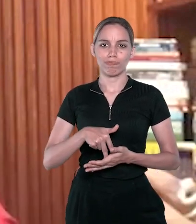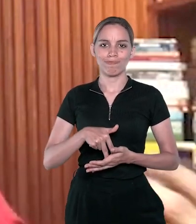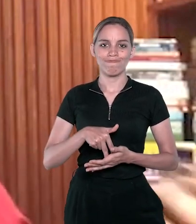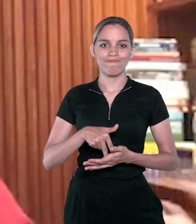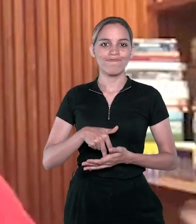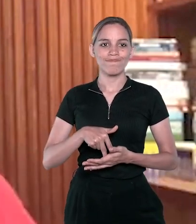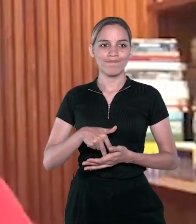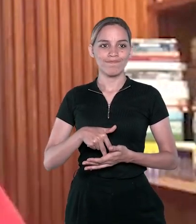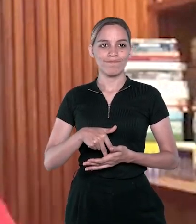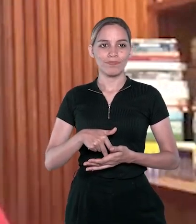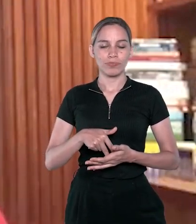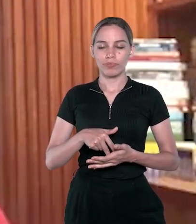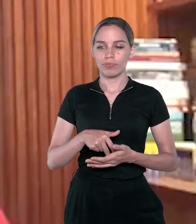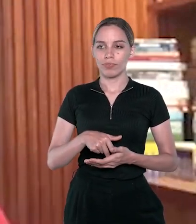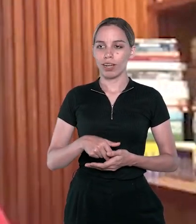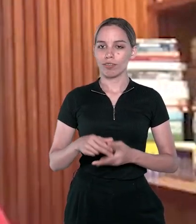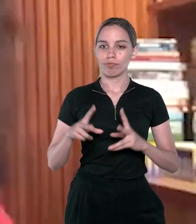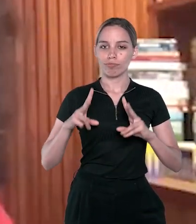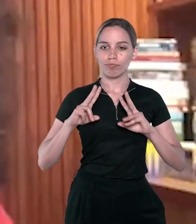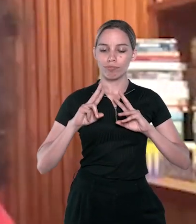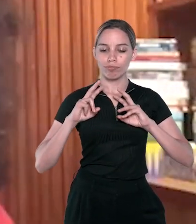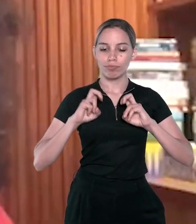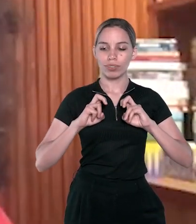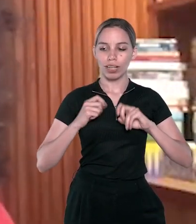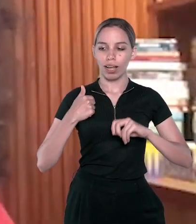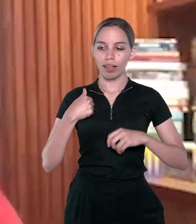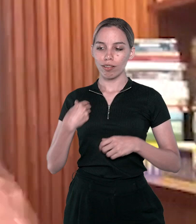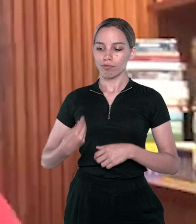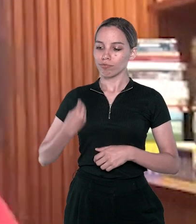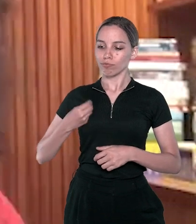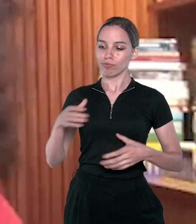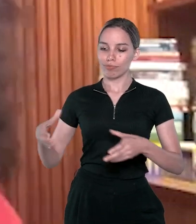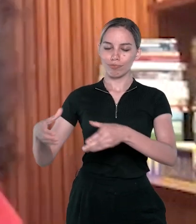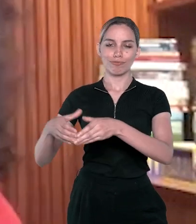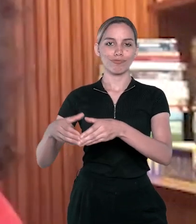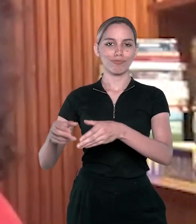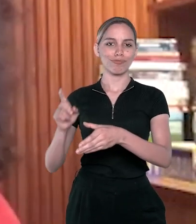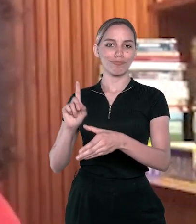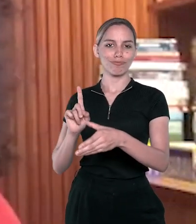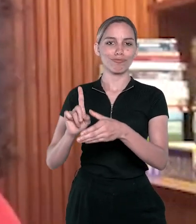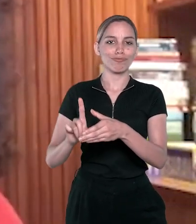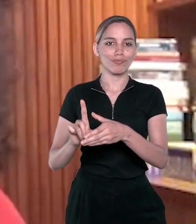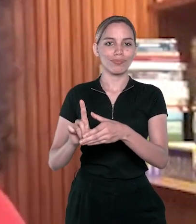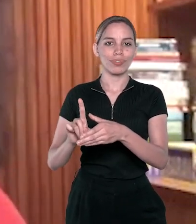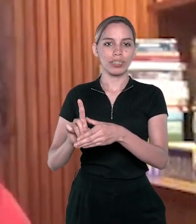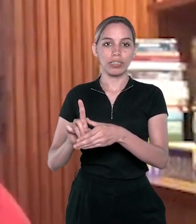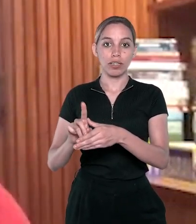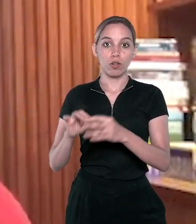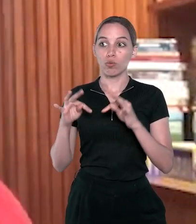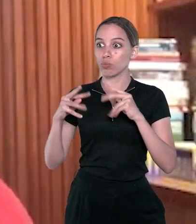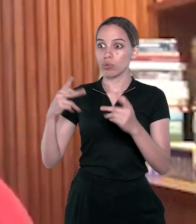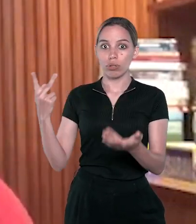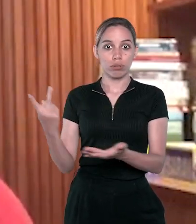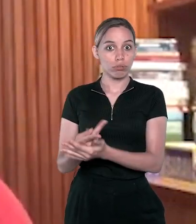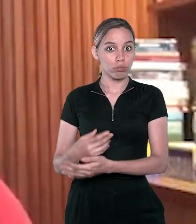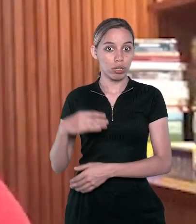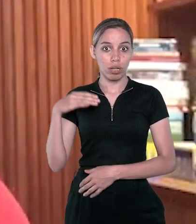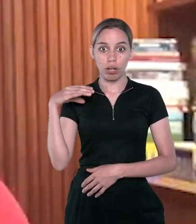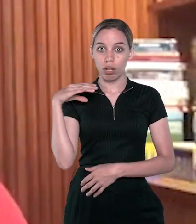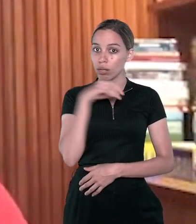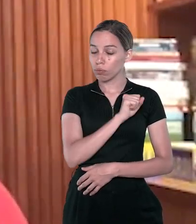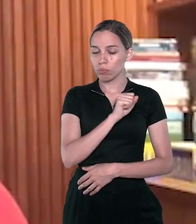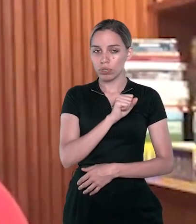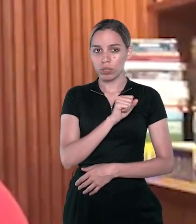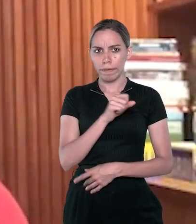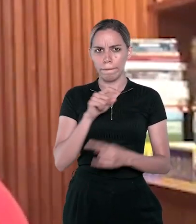se enxergar fazendo parte de um grupo. Tudo aconteceu muito rapidamente, ou muito, não rapidamente,